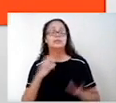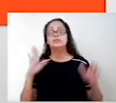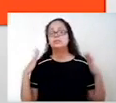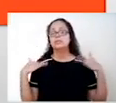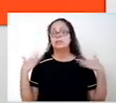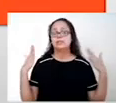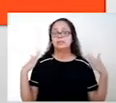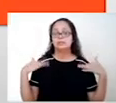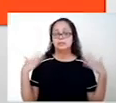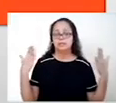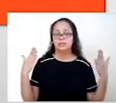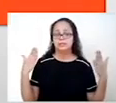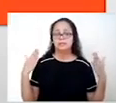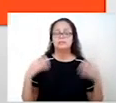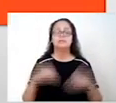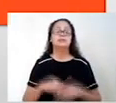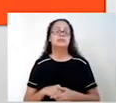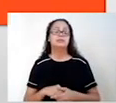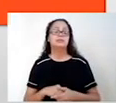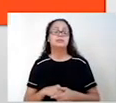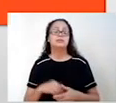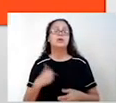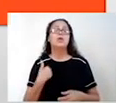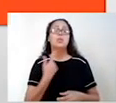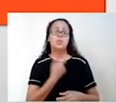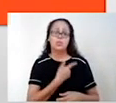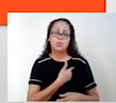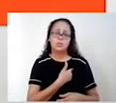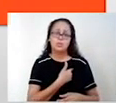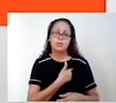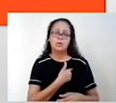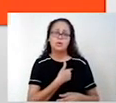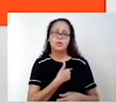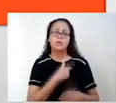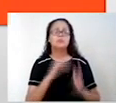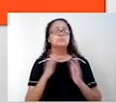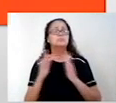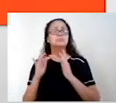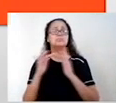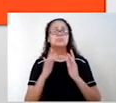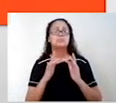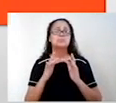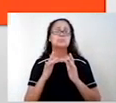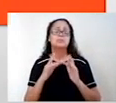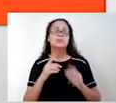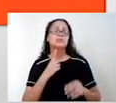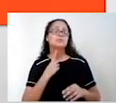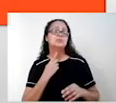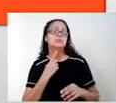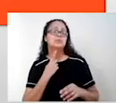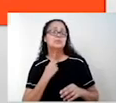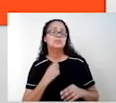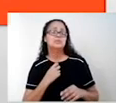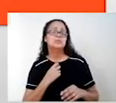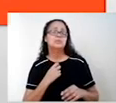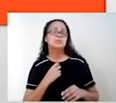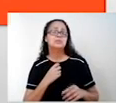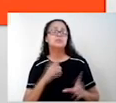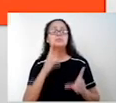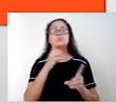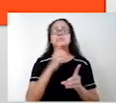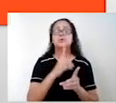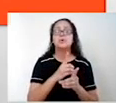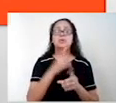Então, embora seja assim fantástico, extraordinário, nós nos identificamos com ela, com os desejos dela, com a vontade de